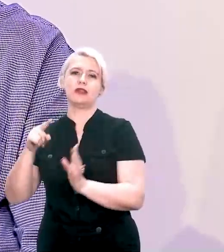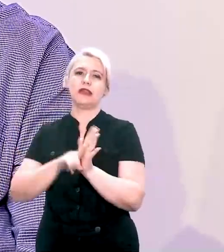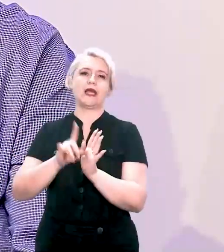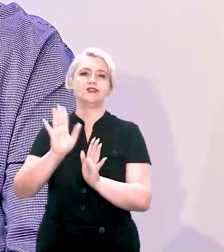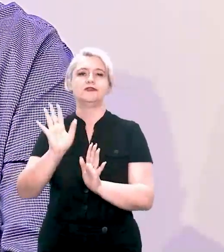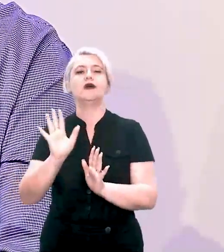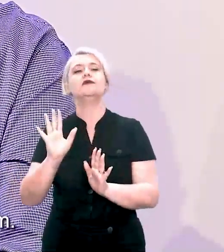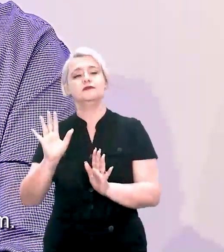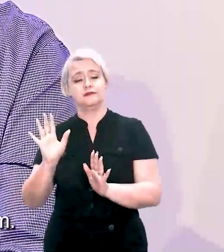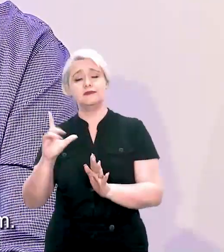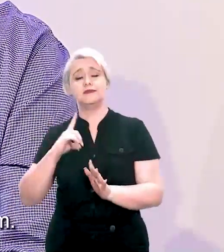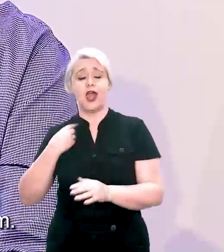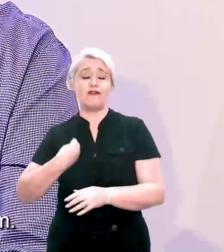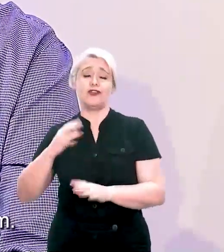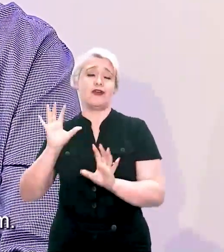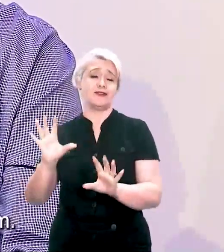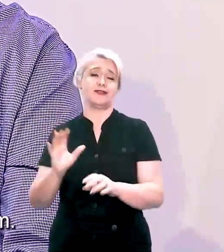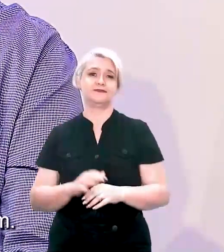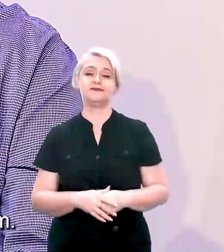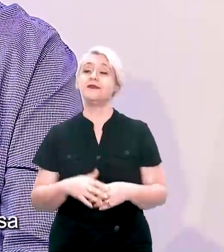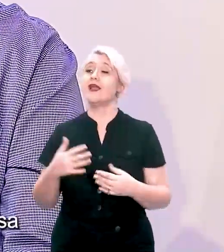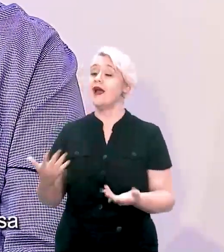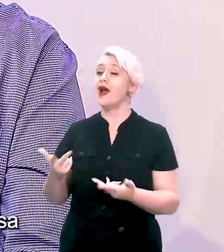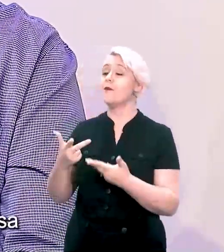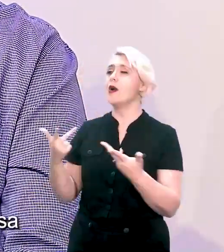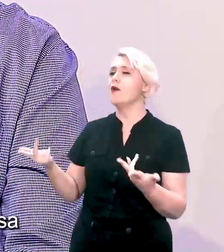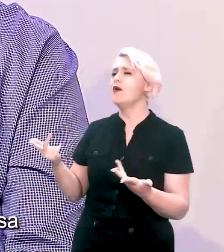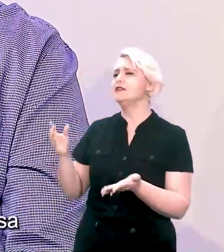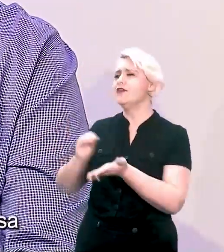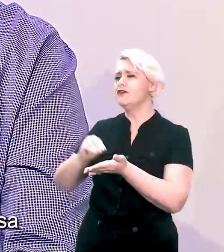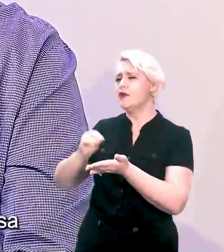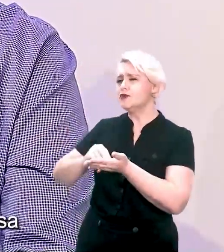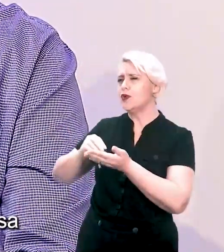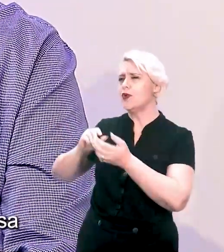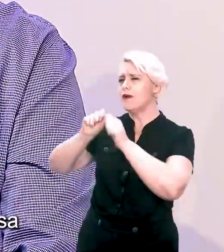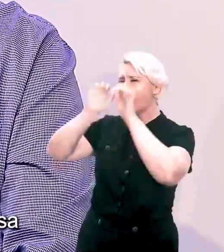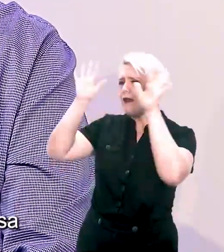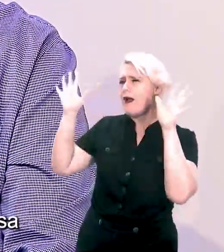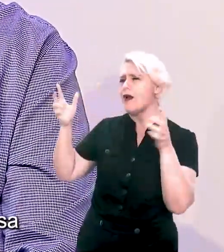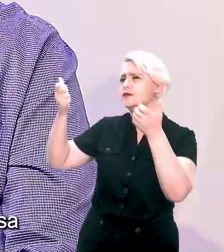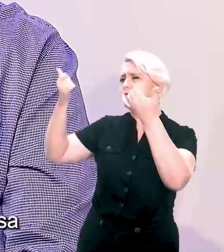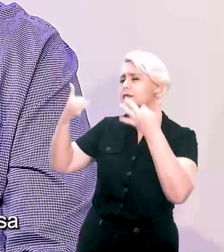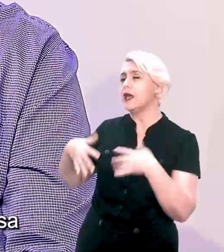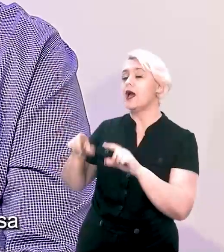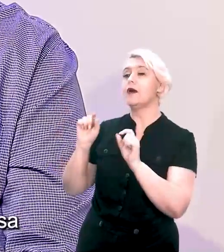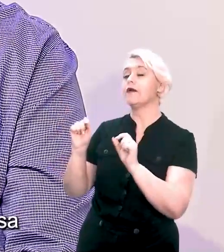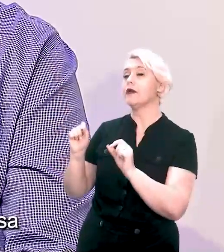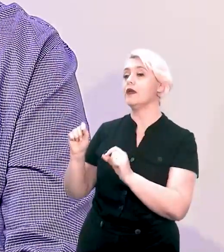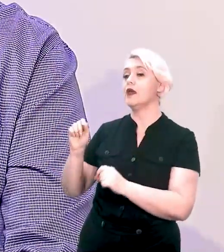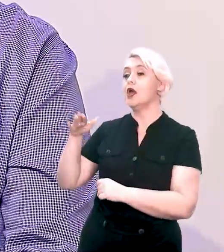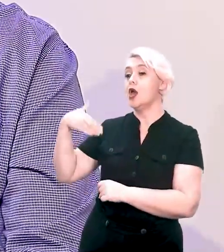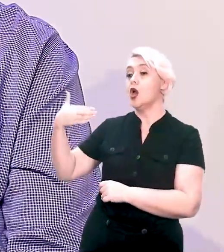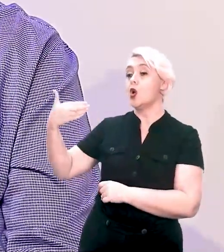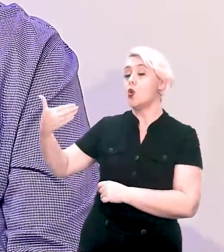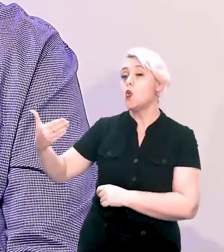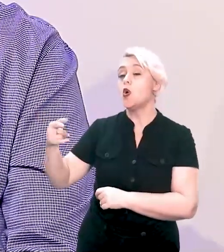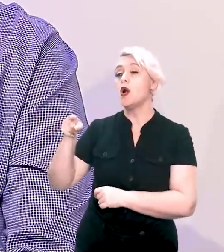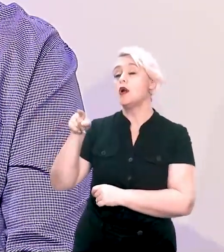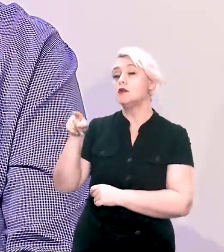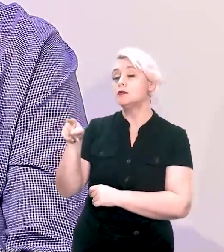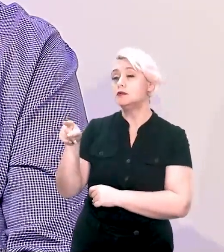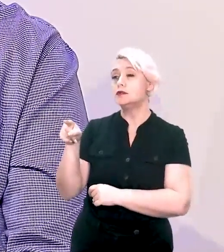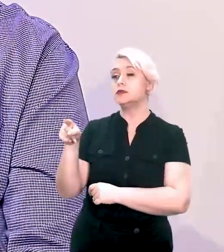cara? Ô, Petri, agora uma coisa que não ficou aqui bem, pelo menos eu não entendi bem, é o seguinte: quando é que você recebe